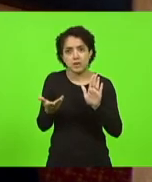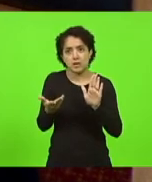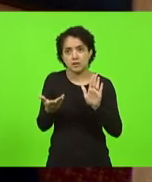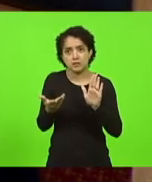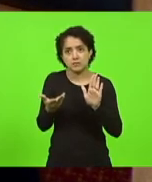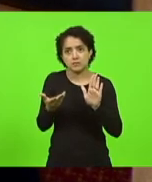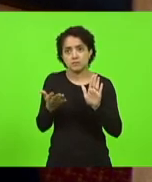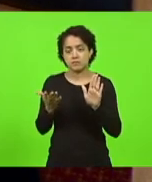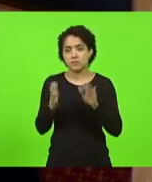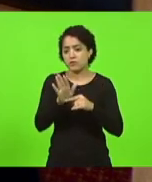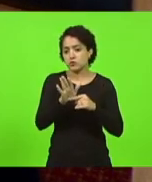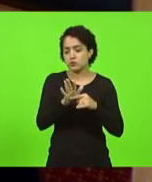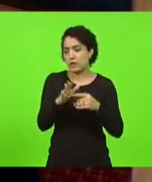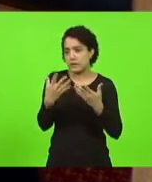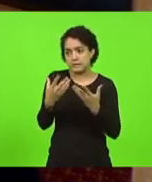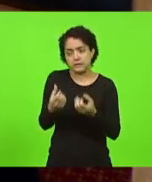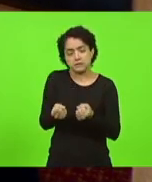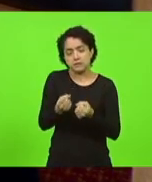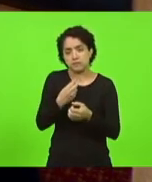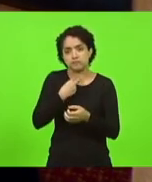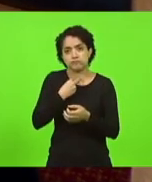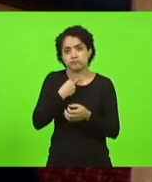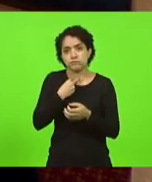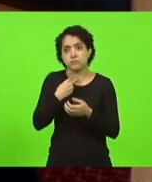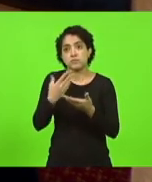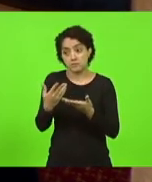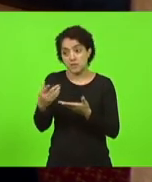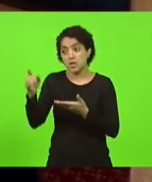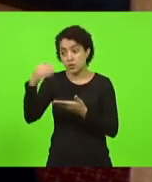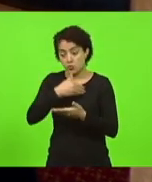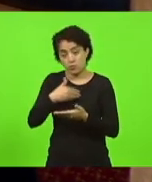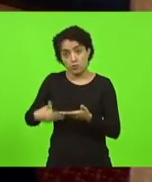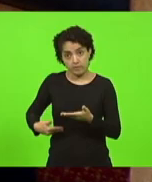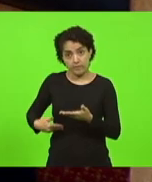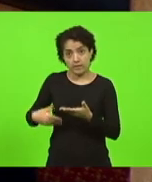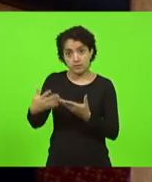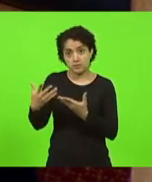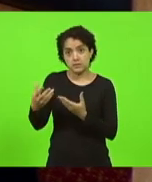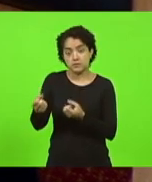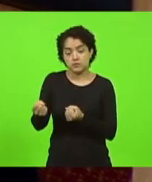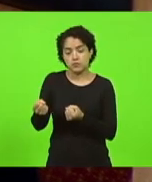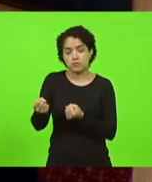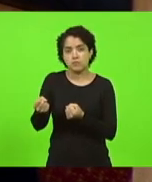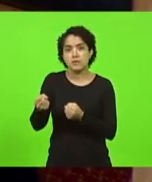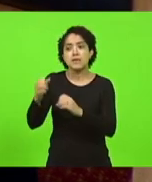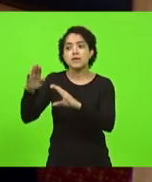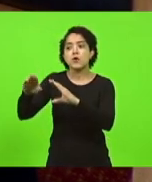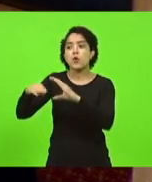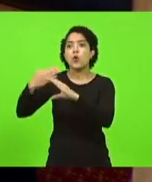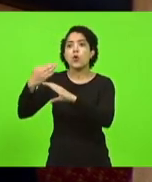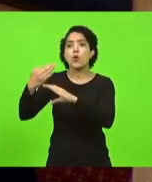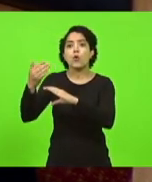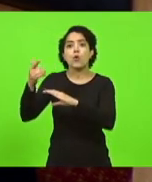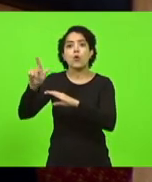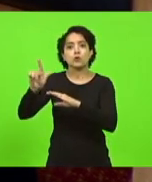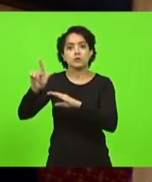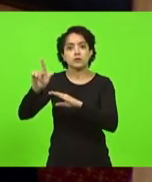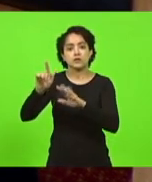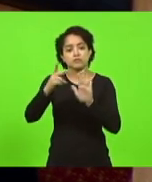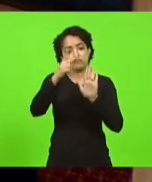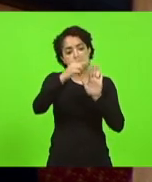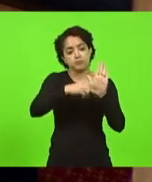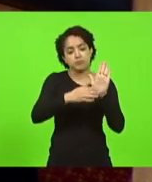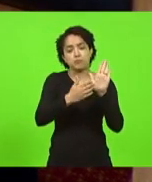não vamos aceitar isso aí. E o governo cedeu. E trouxe para nós uma proposta que passa